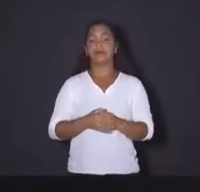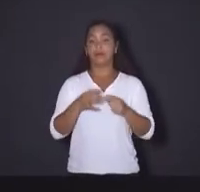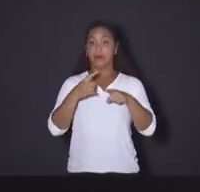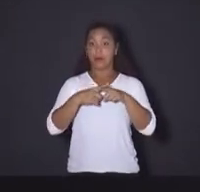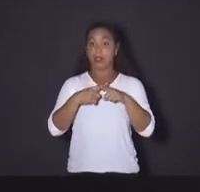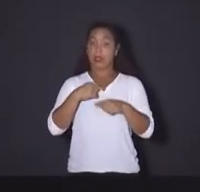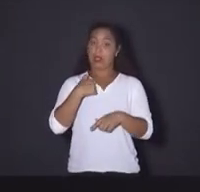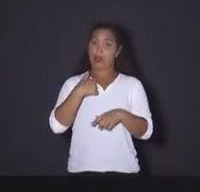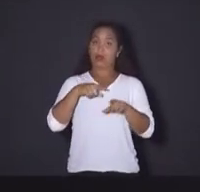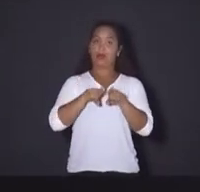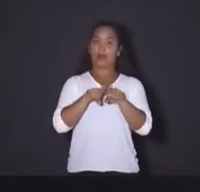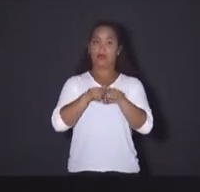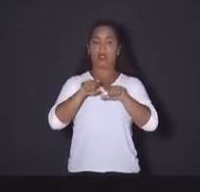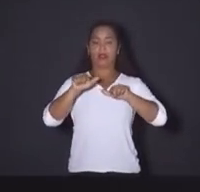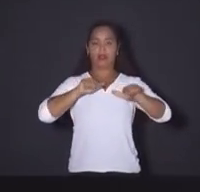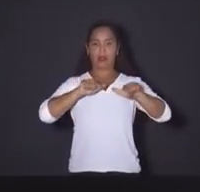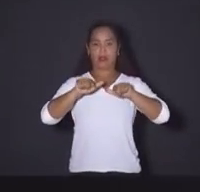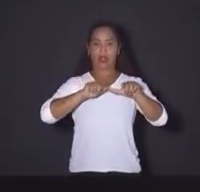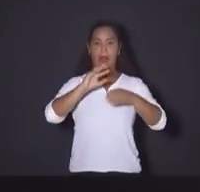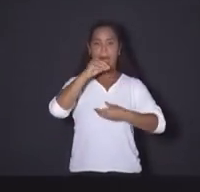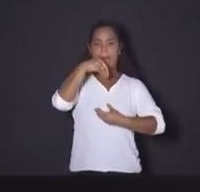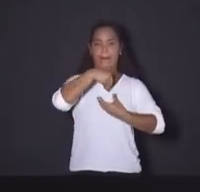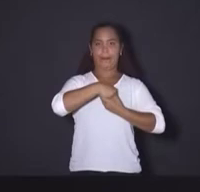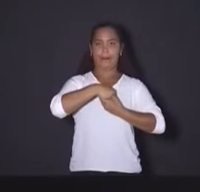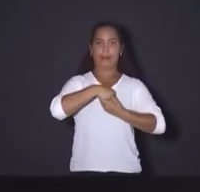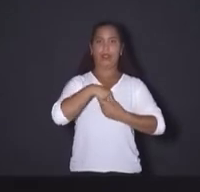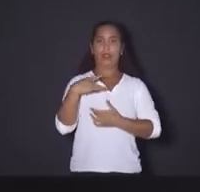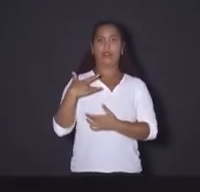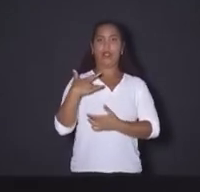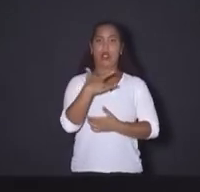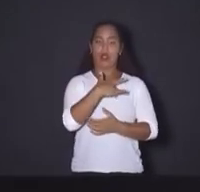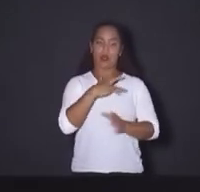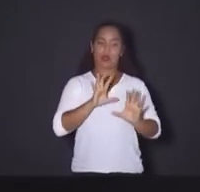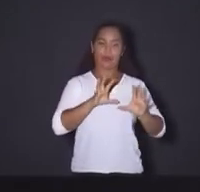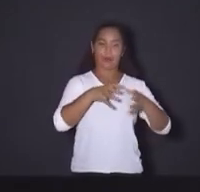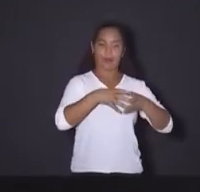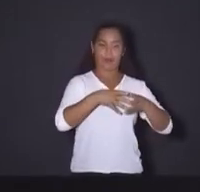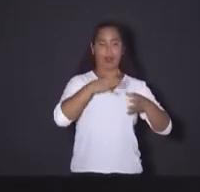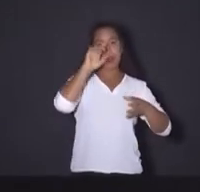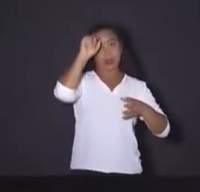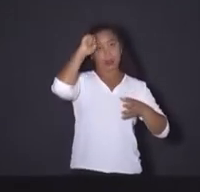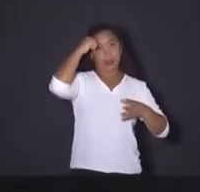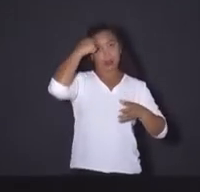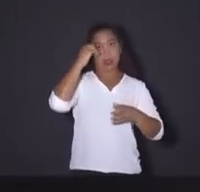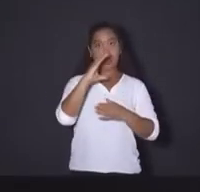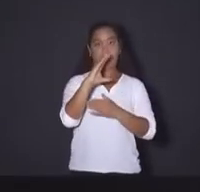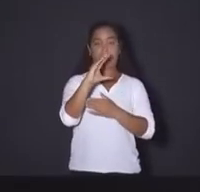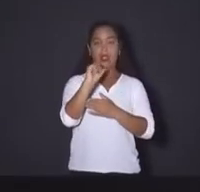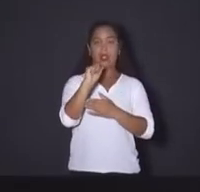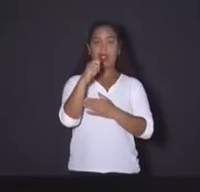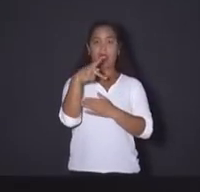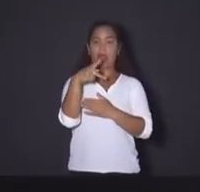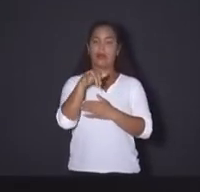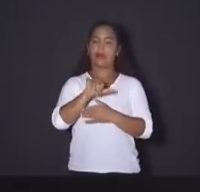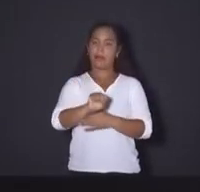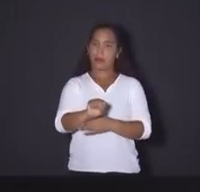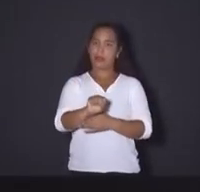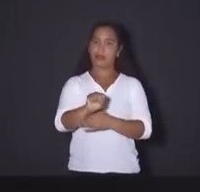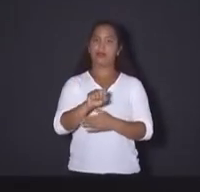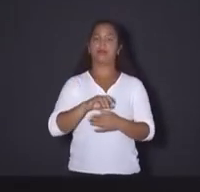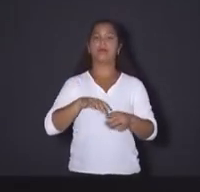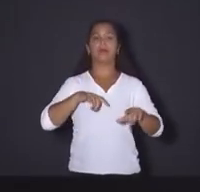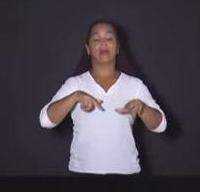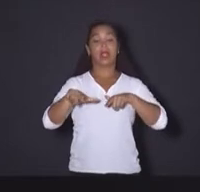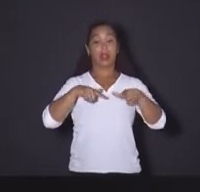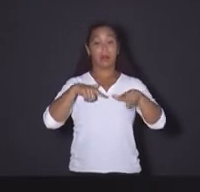também trabalho em Salvador e faço parte da saúde da população negra de Salvador e trabalho em CAPS. E aí a gente trabalha